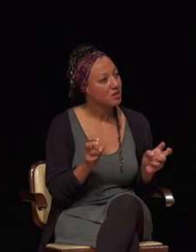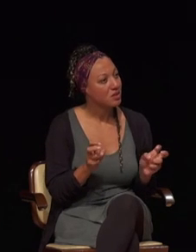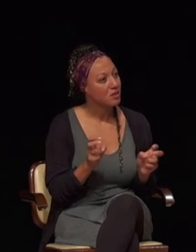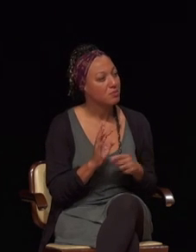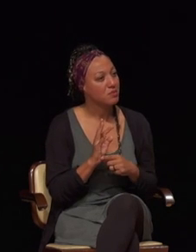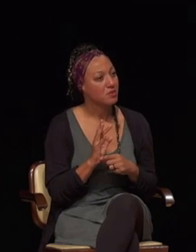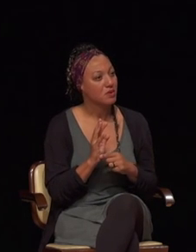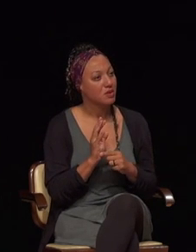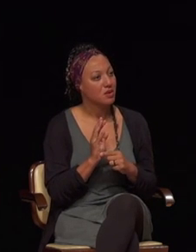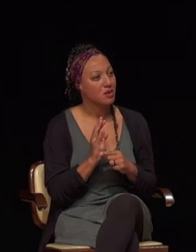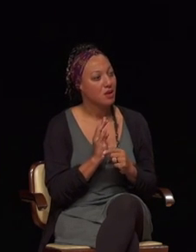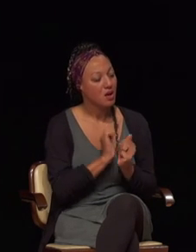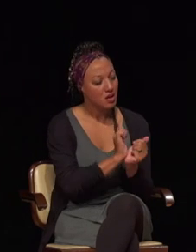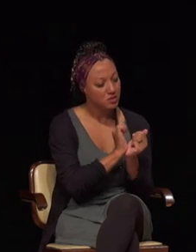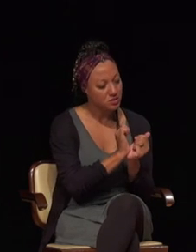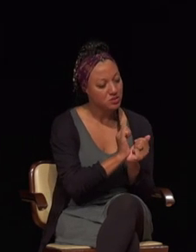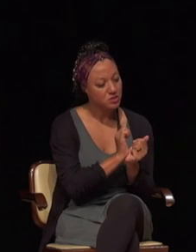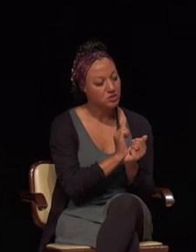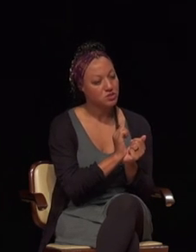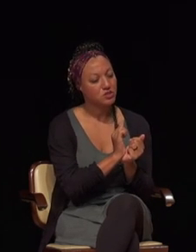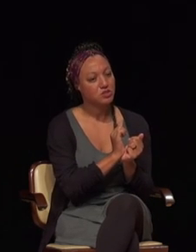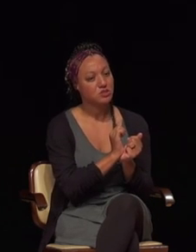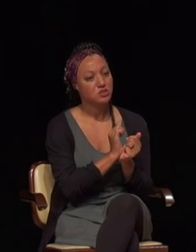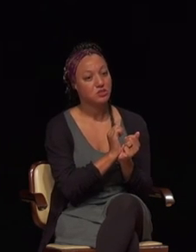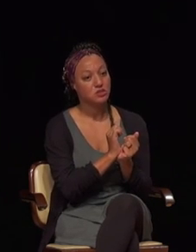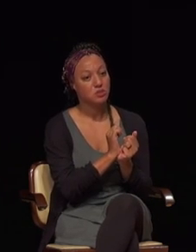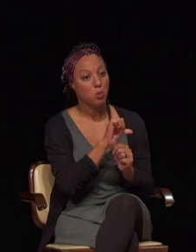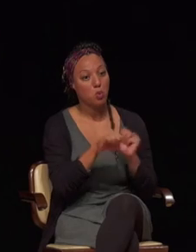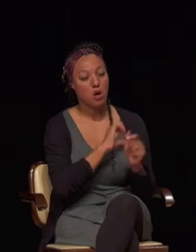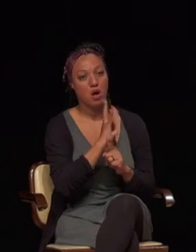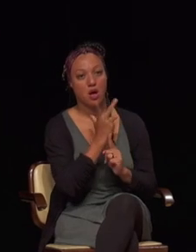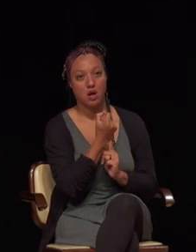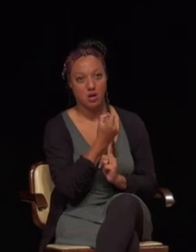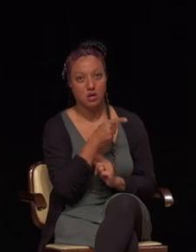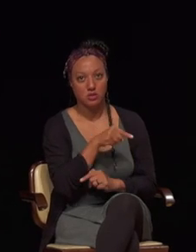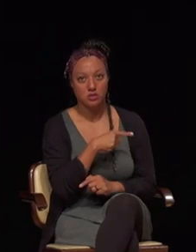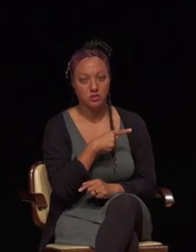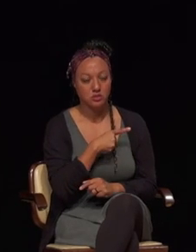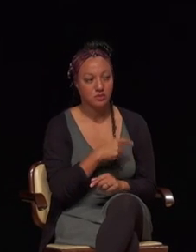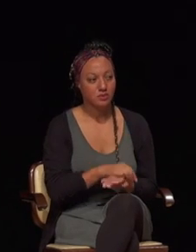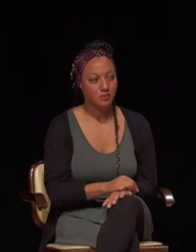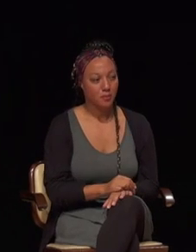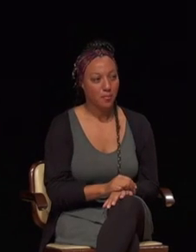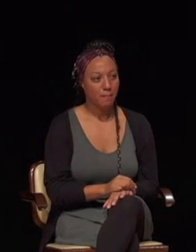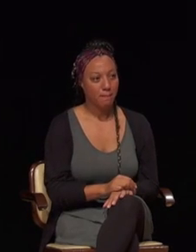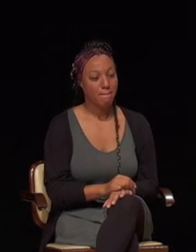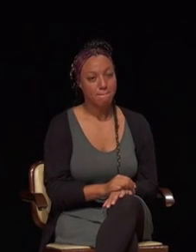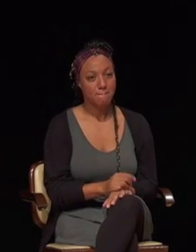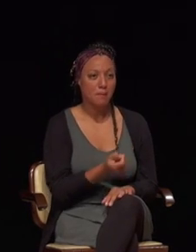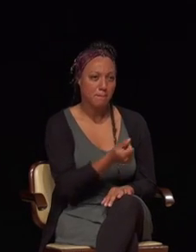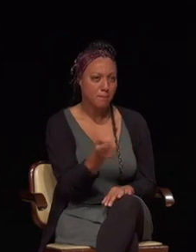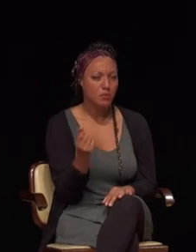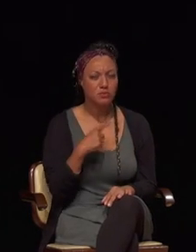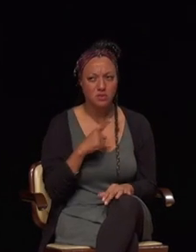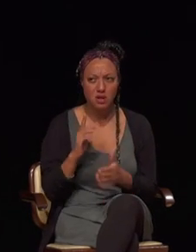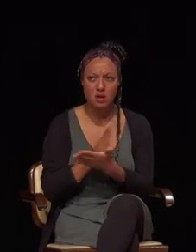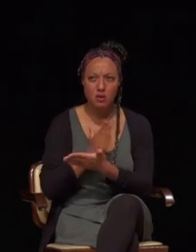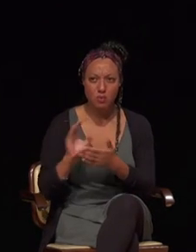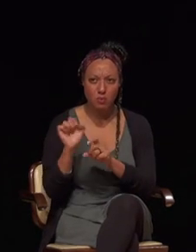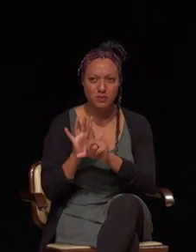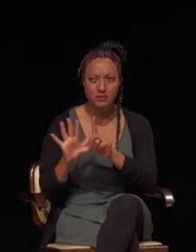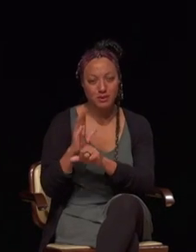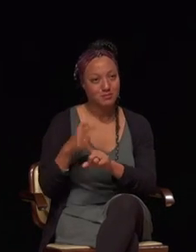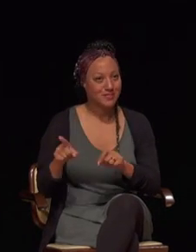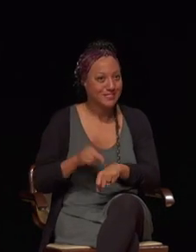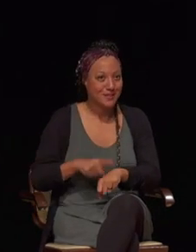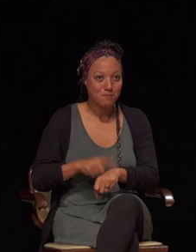dos artistas que foram escravos uma coisa que você não colocou são poucos Eu tenho algumas imagens É